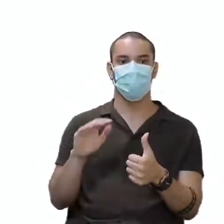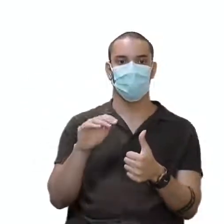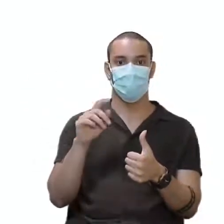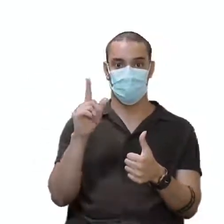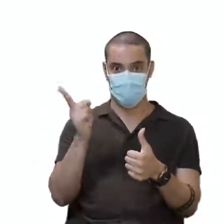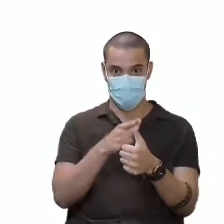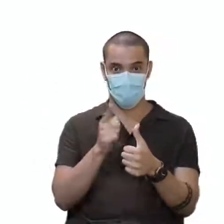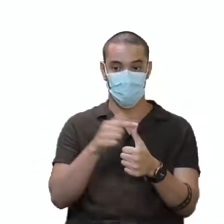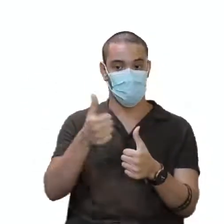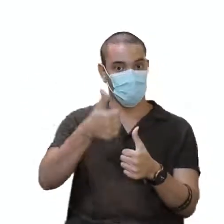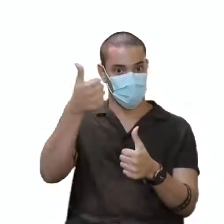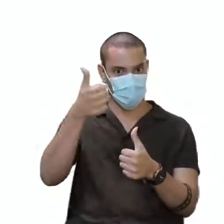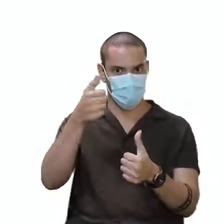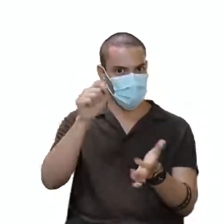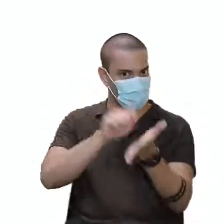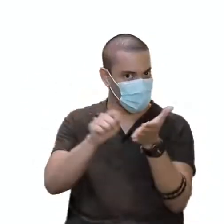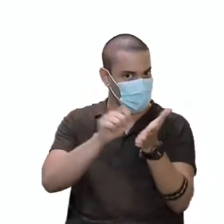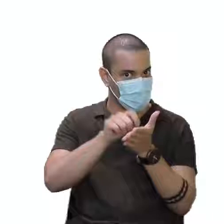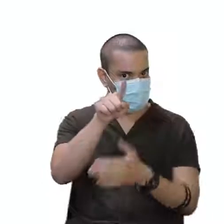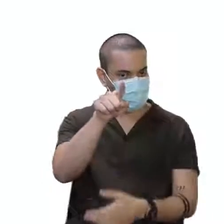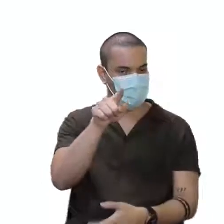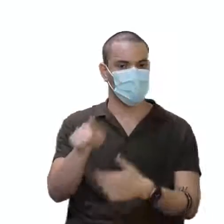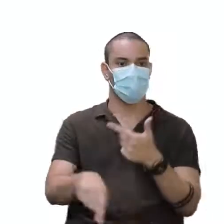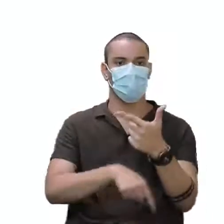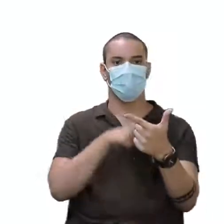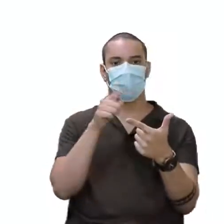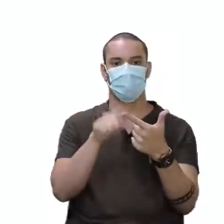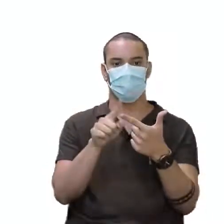autogênica. Anotou?